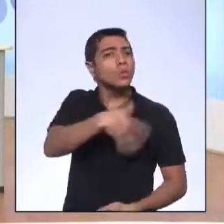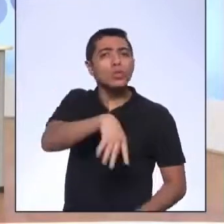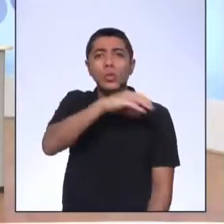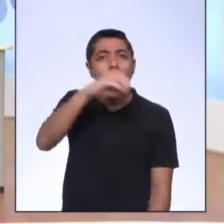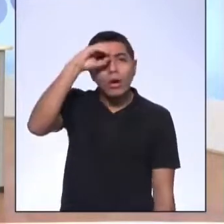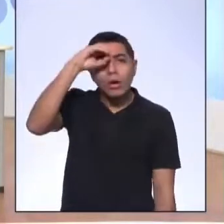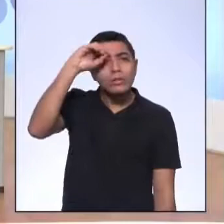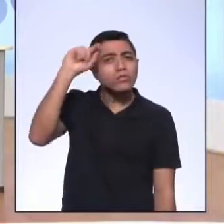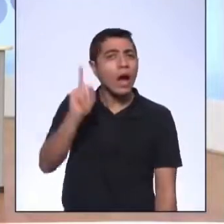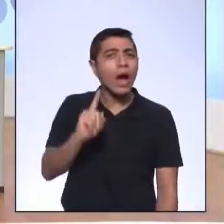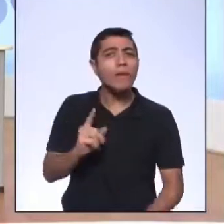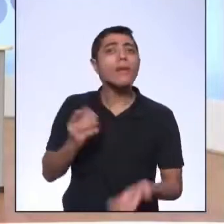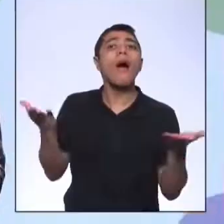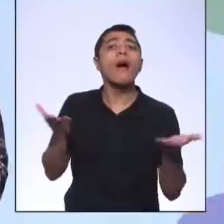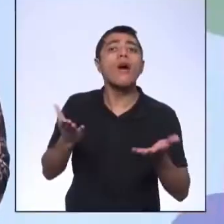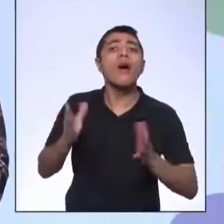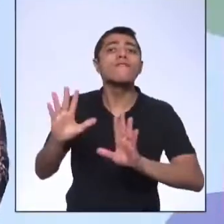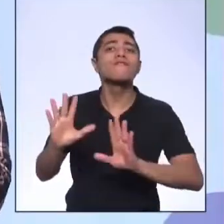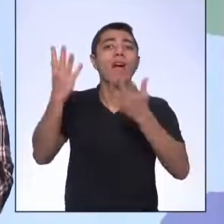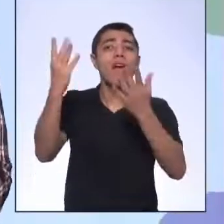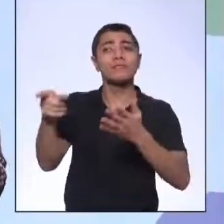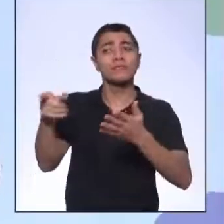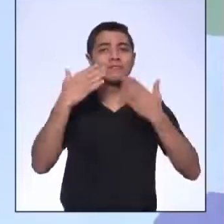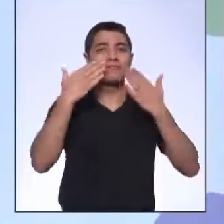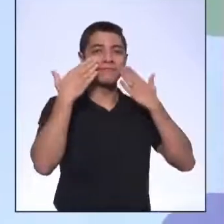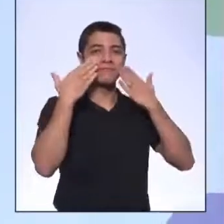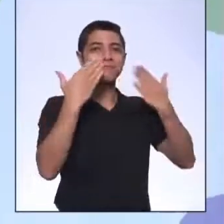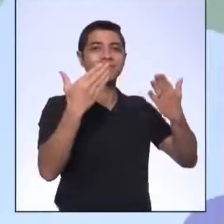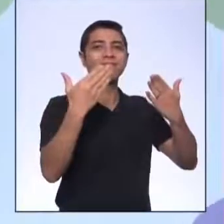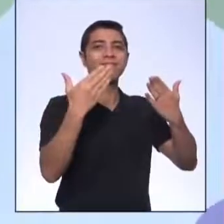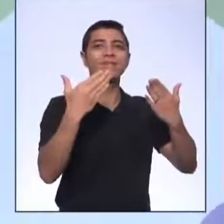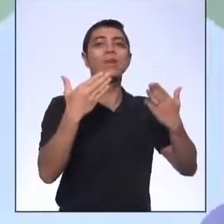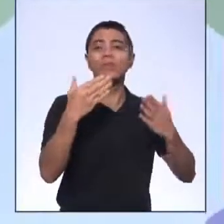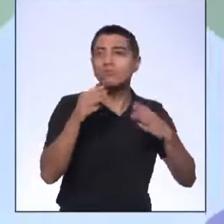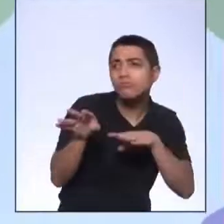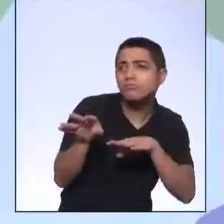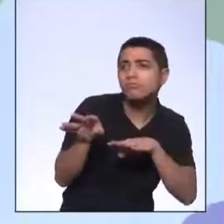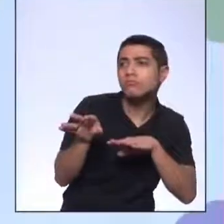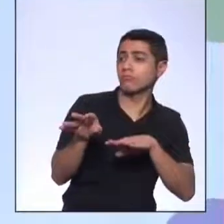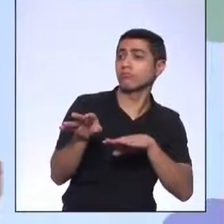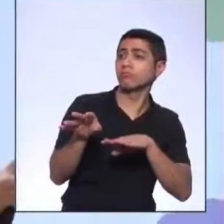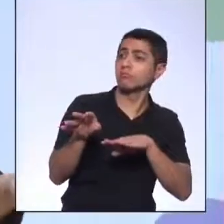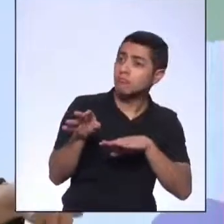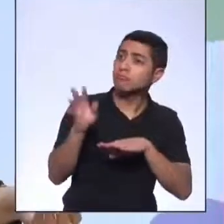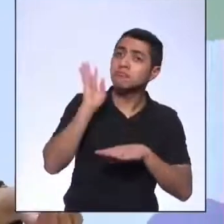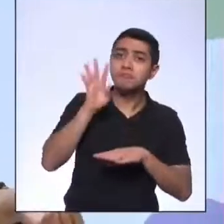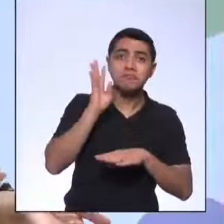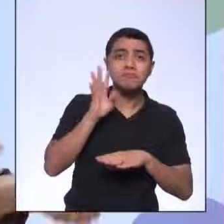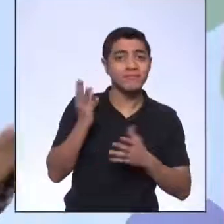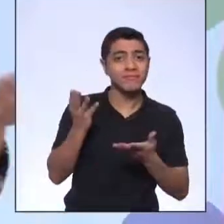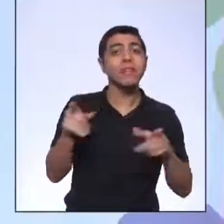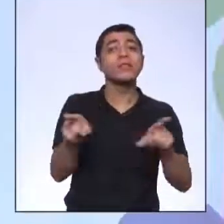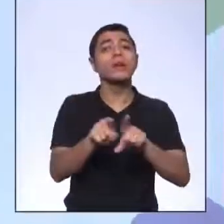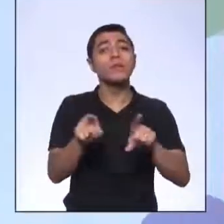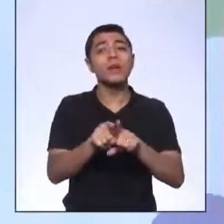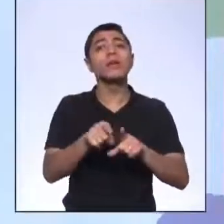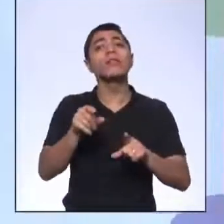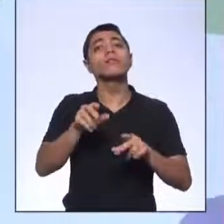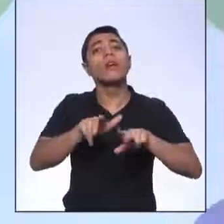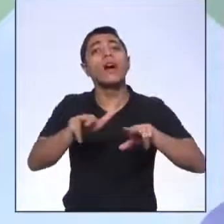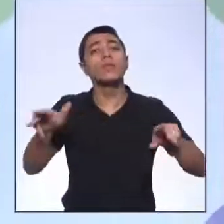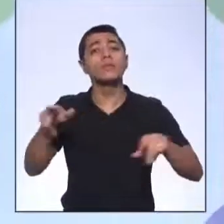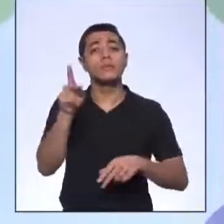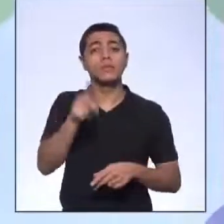é uma vitrine de Exposição ali Além disso vários professores Mestres acabam sendo convidados de outras instituições